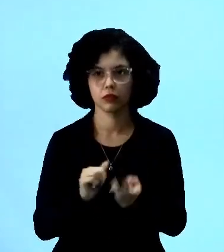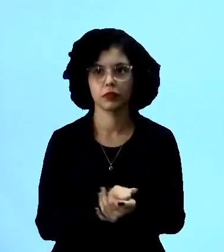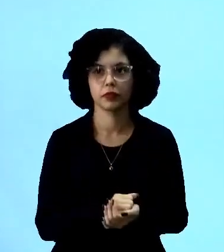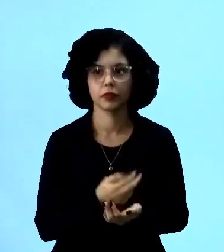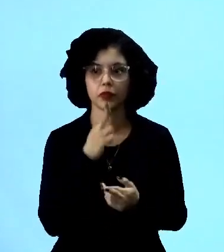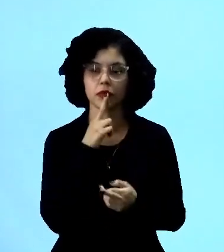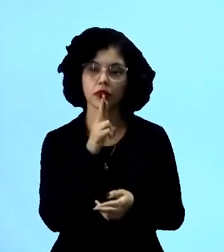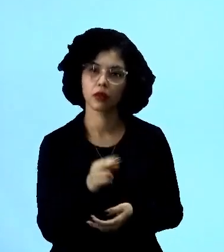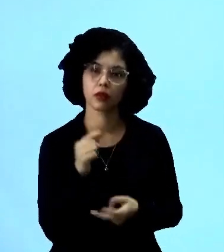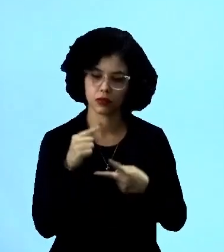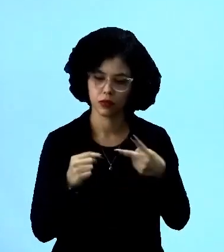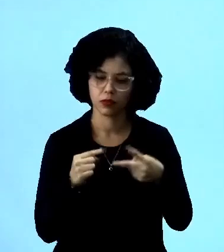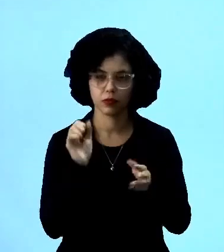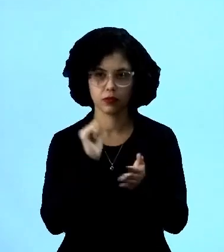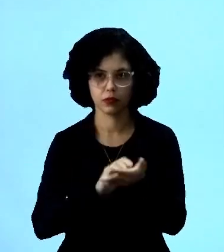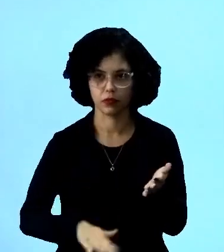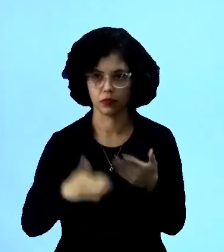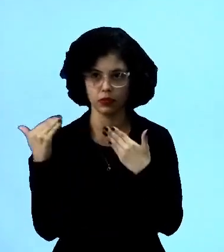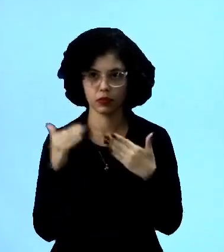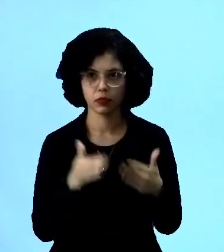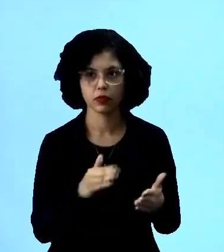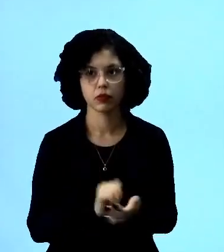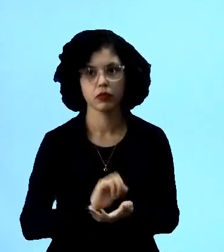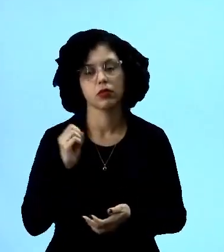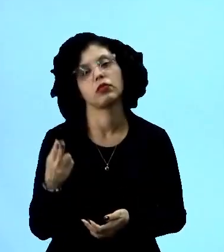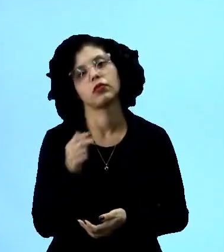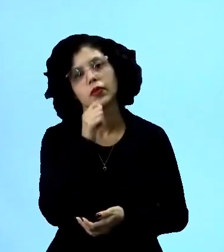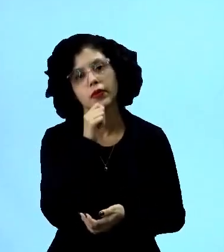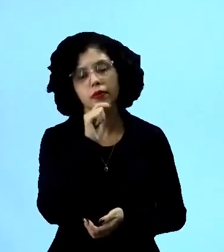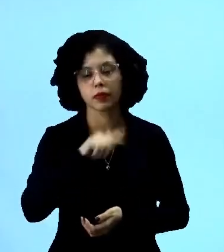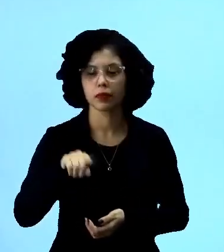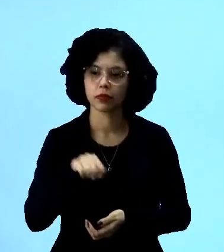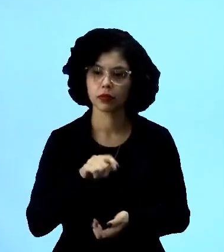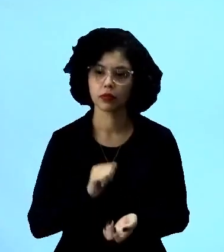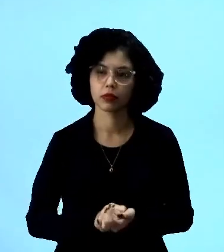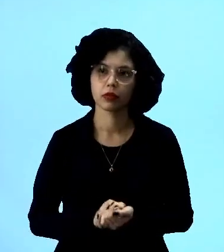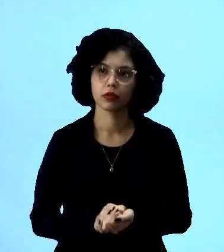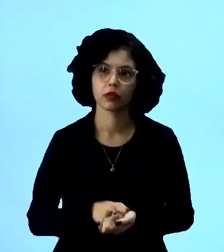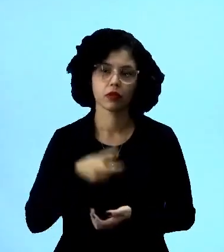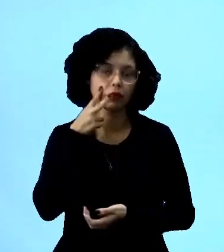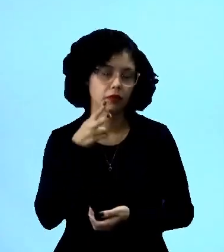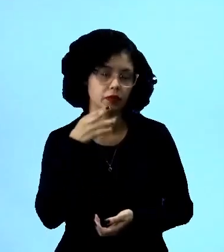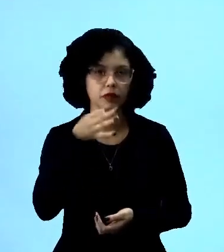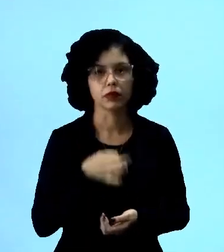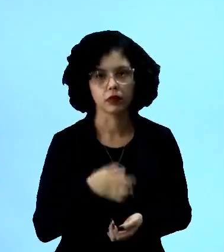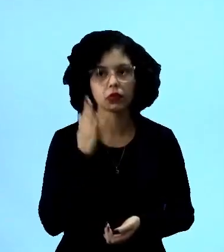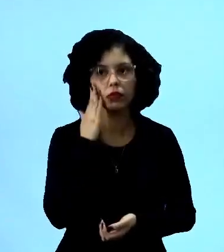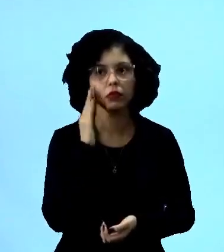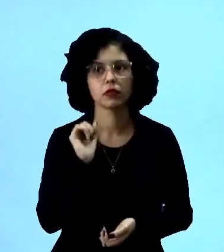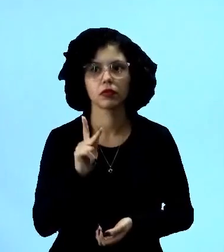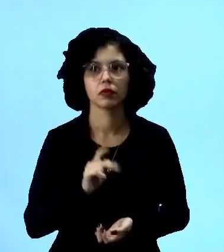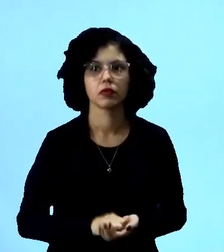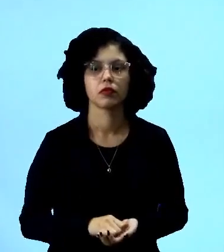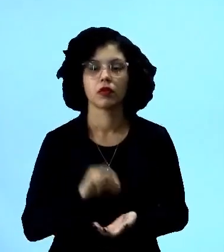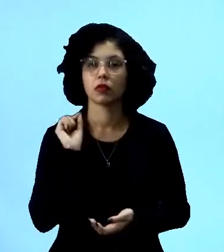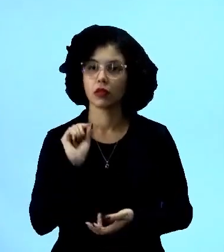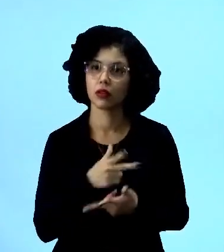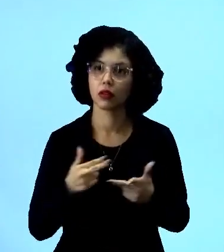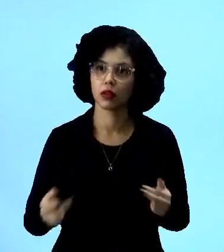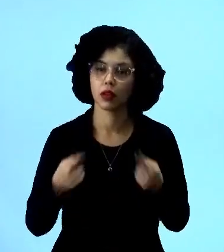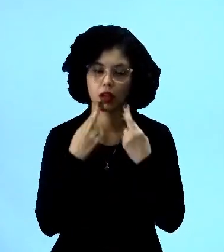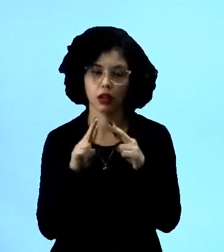vamos responder duas questões objetivas, ou seja, questões de marcar, e você vai verificar se você entendeu. O que é o